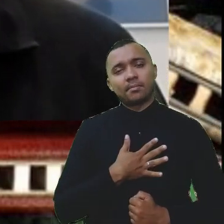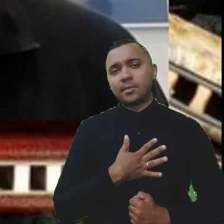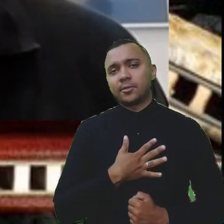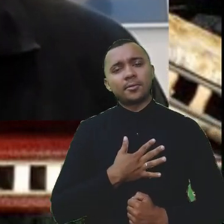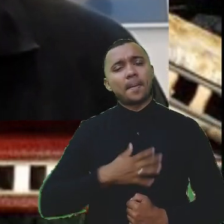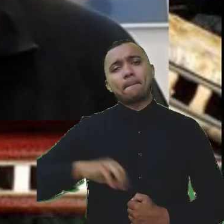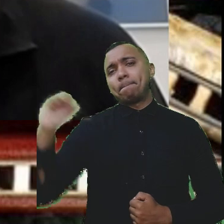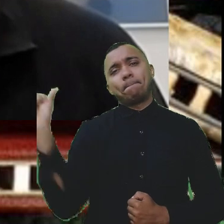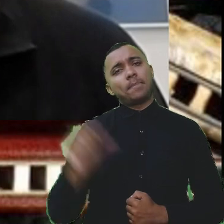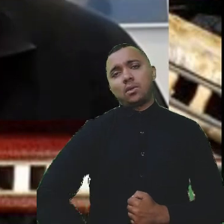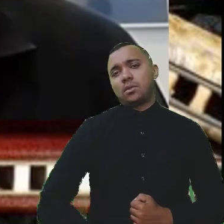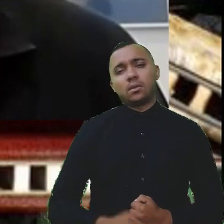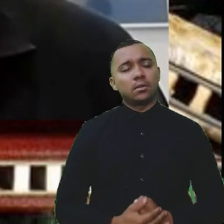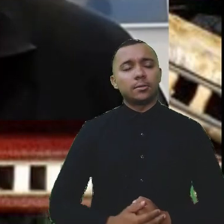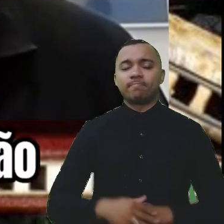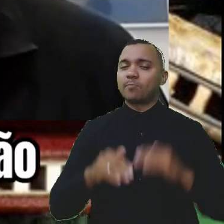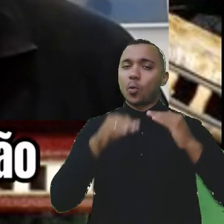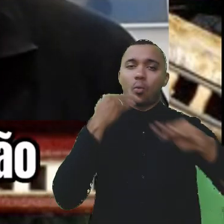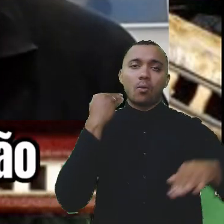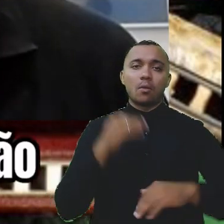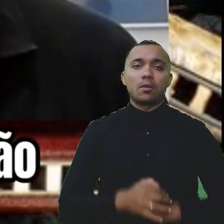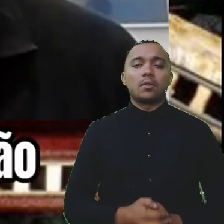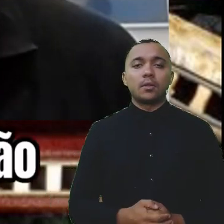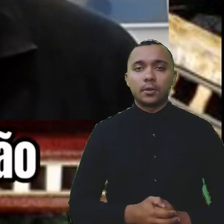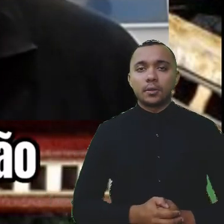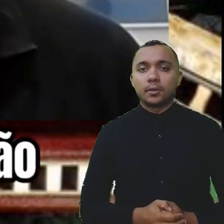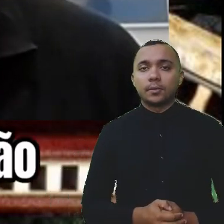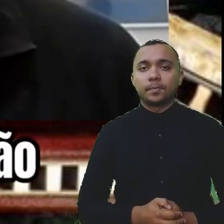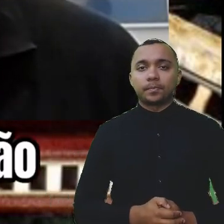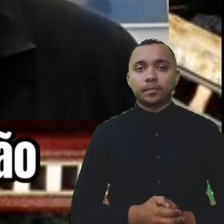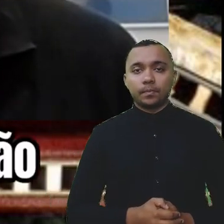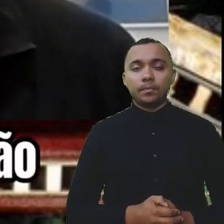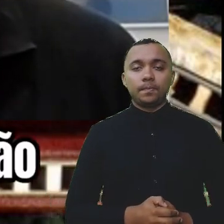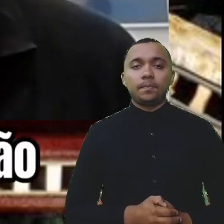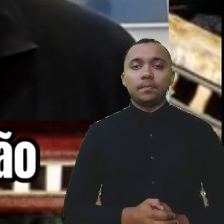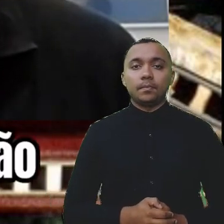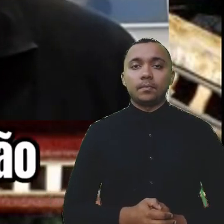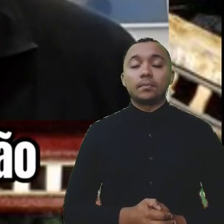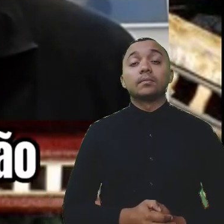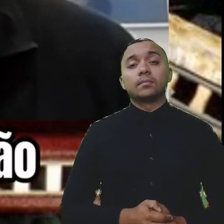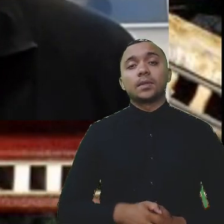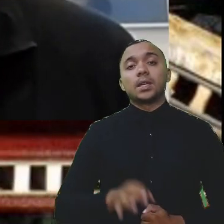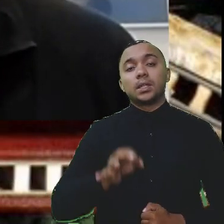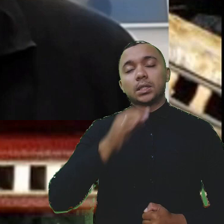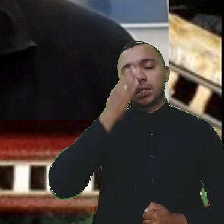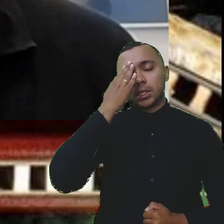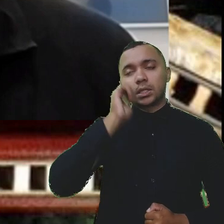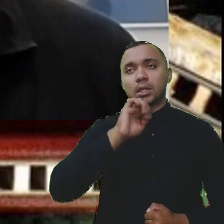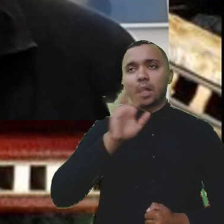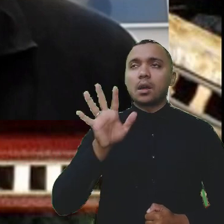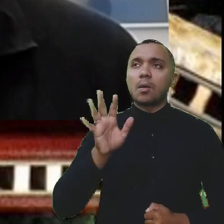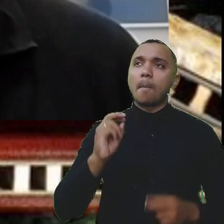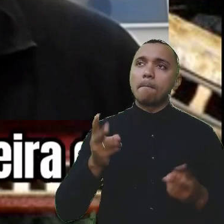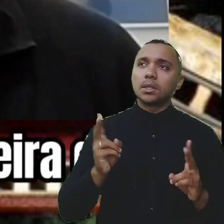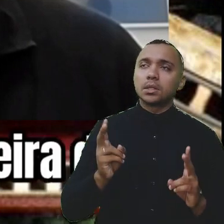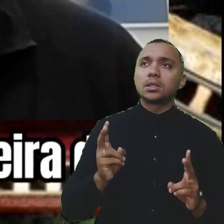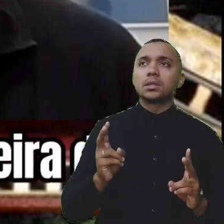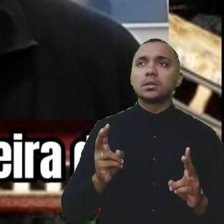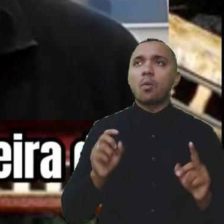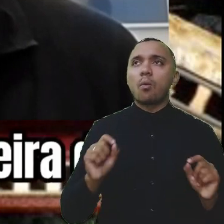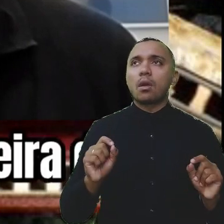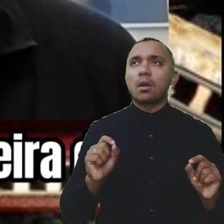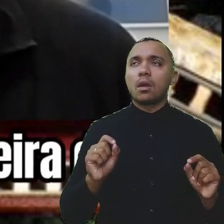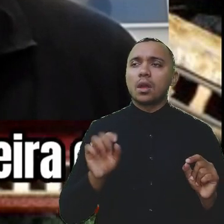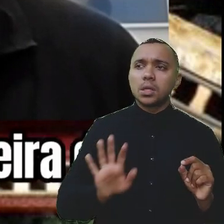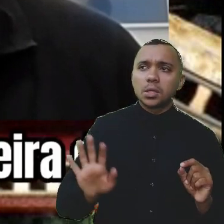pior modificação que hoje. De certo modo, você tem uma valorização, pelo menos me